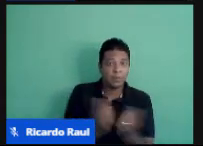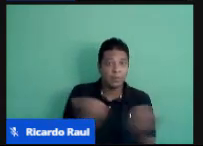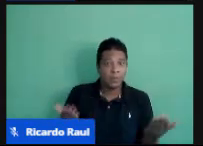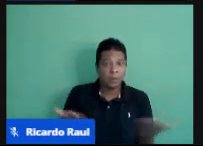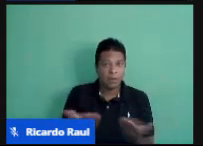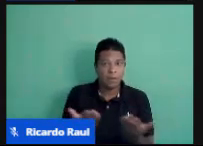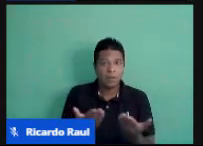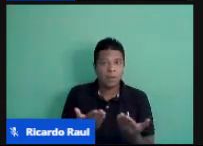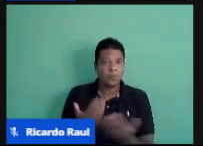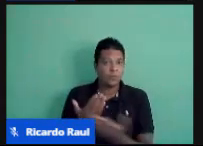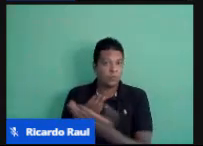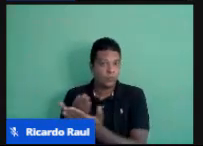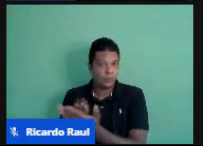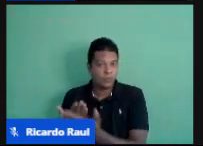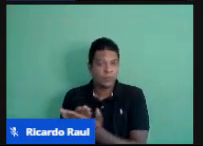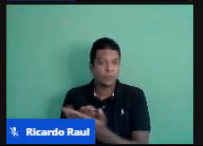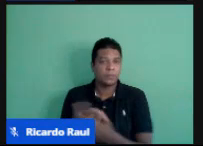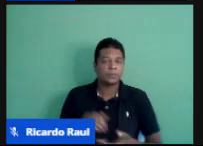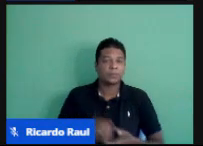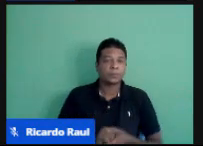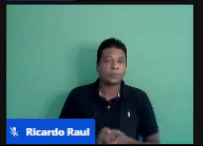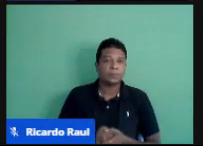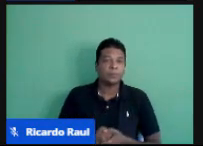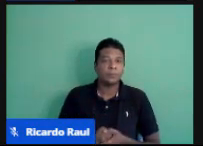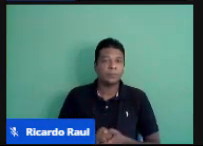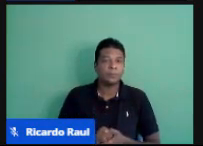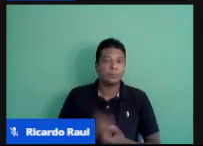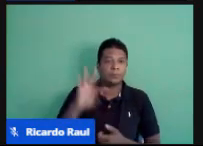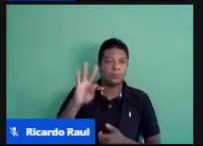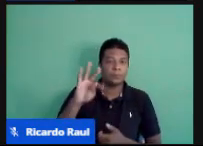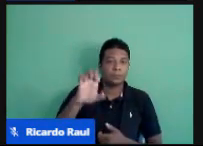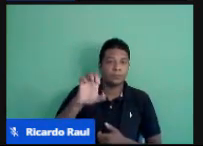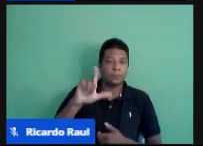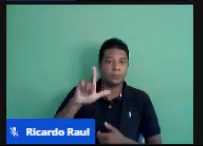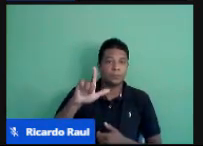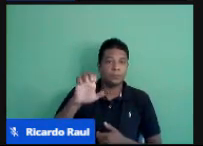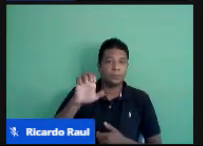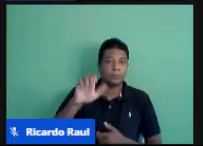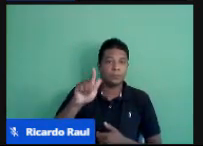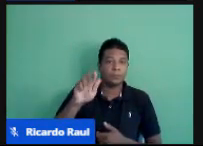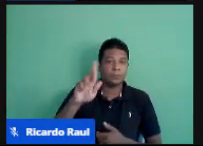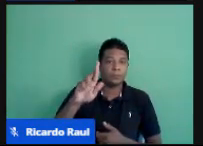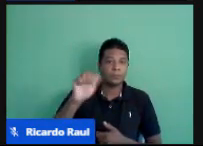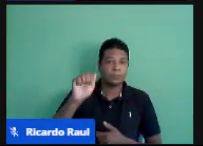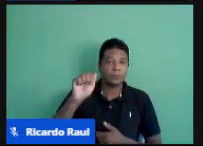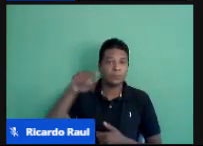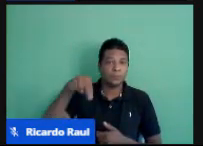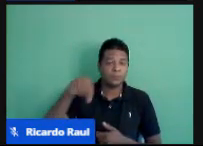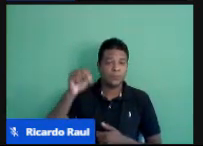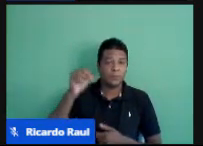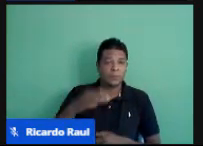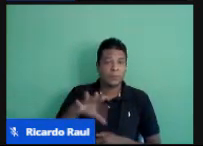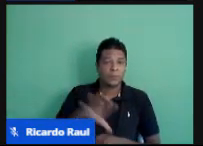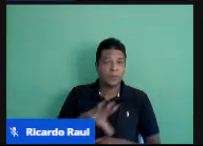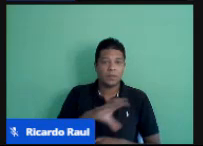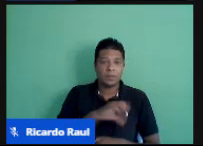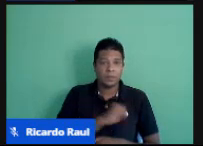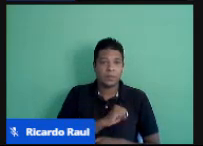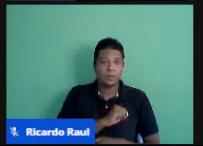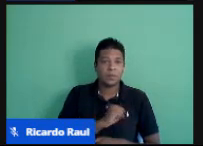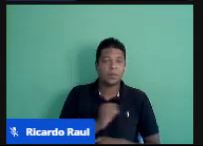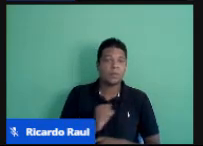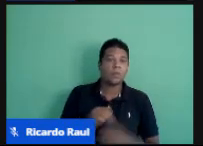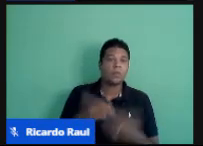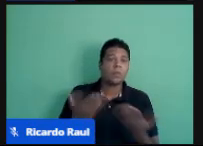comenta a questão do Telegram que ele gosta, né? Depois eu gostaria de que você, Carlos, falasse um pouco de uma ferramenta assim que